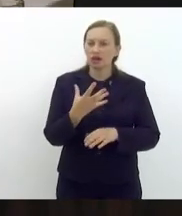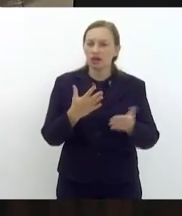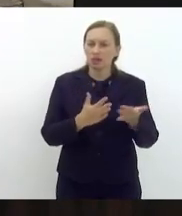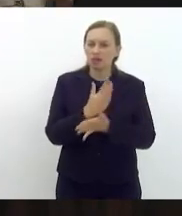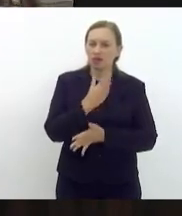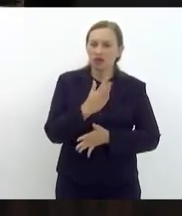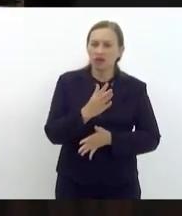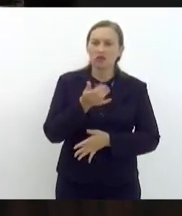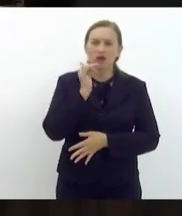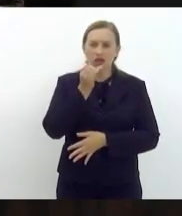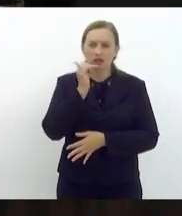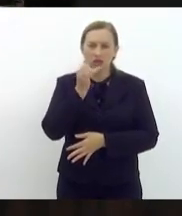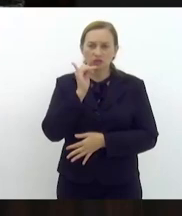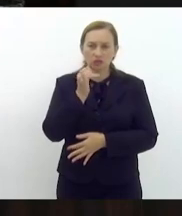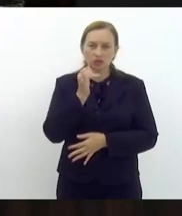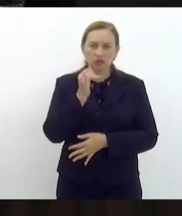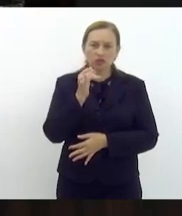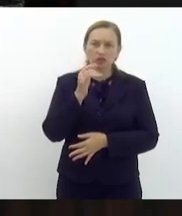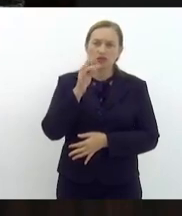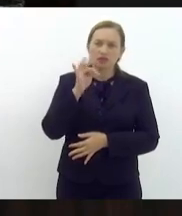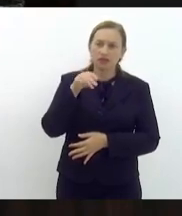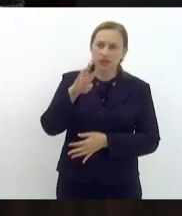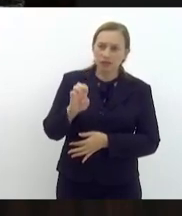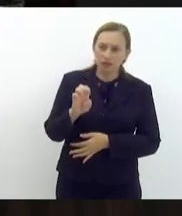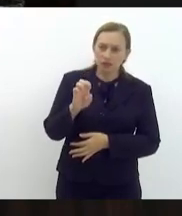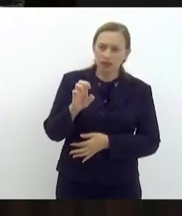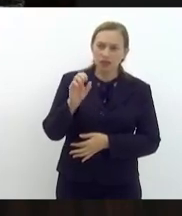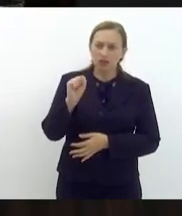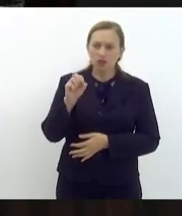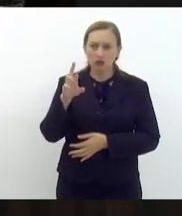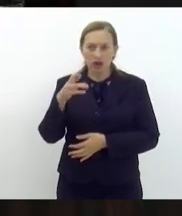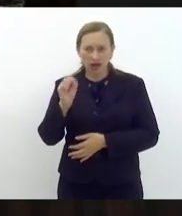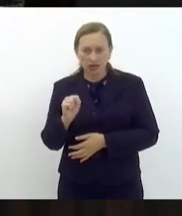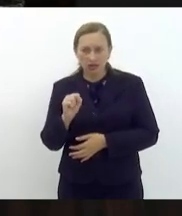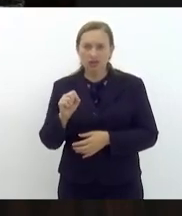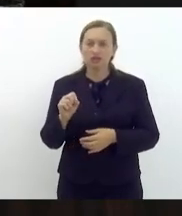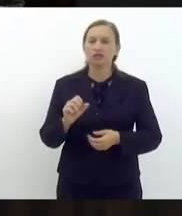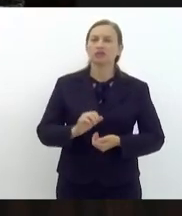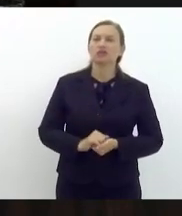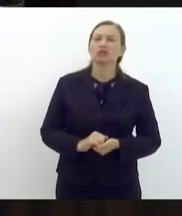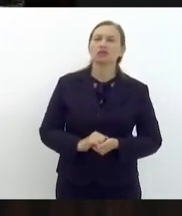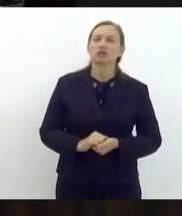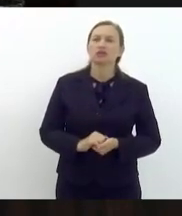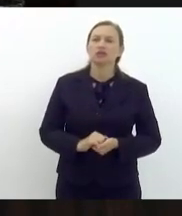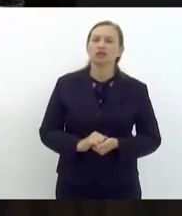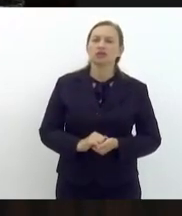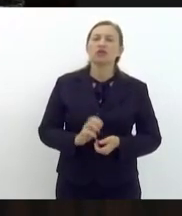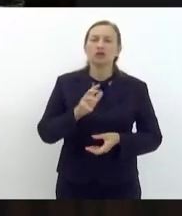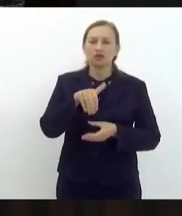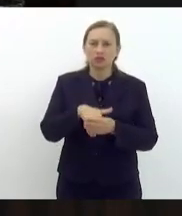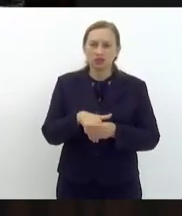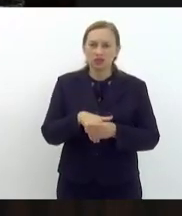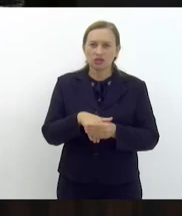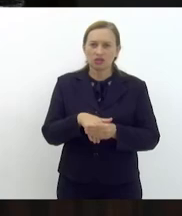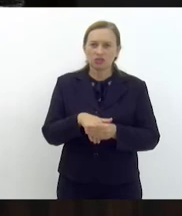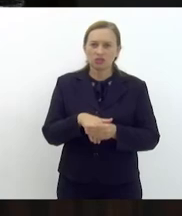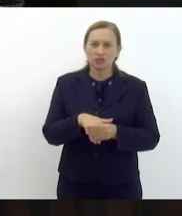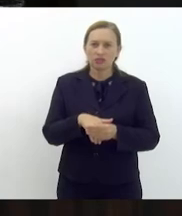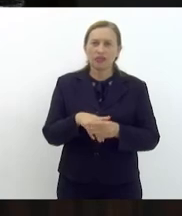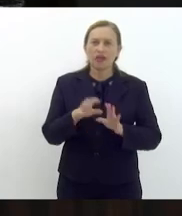relatores, deputado Felipe Soares e Felipe Soares. Em votação, as